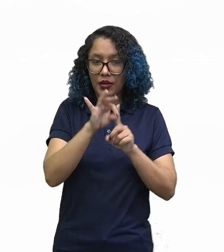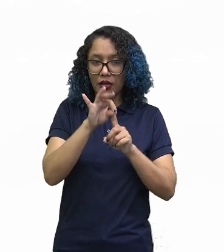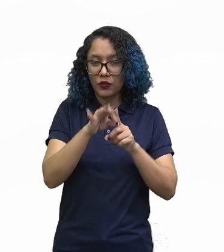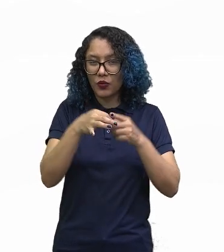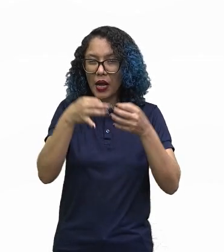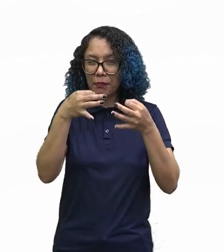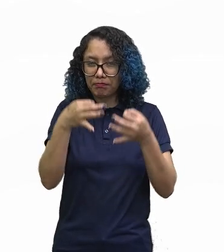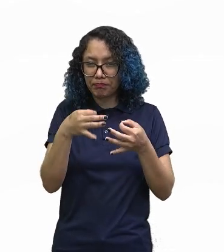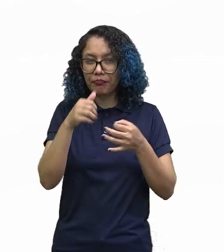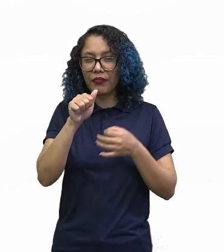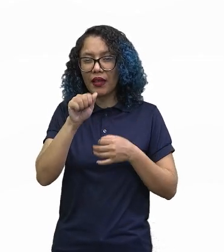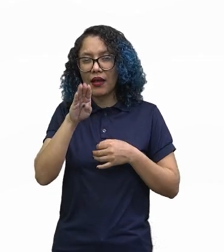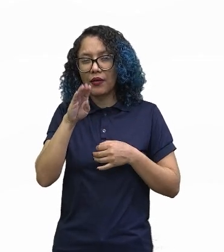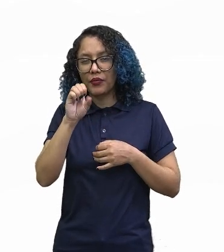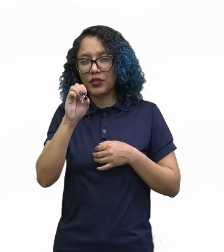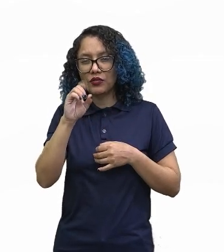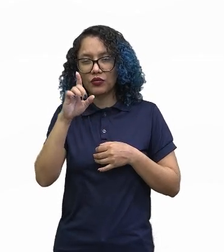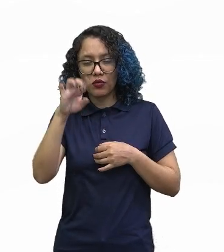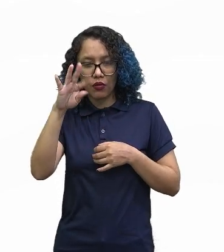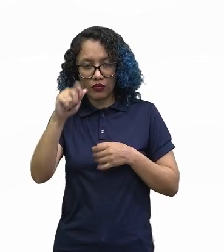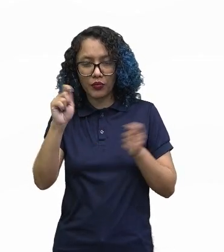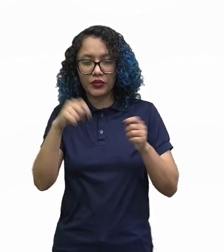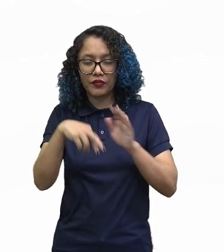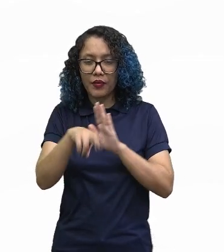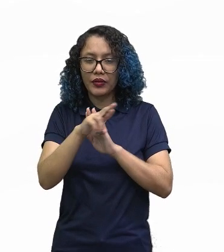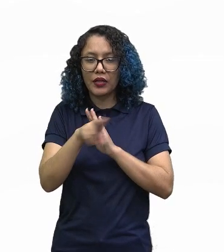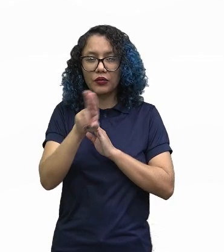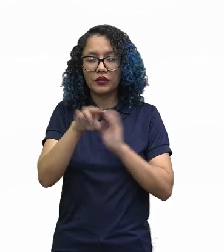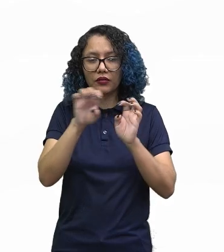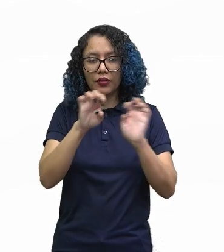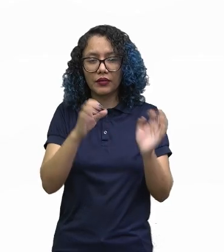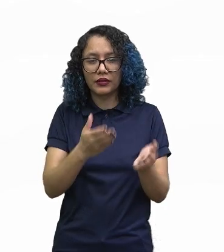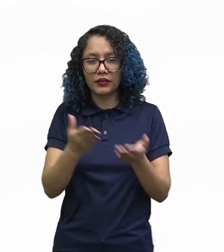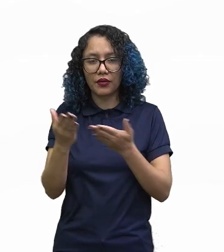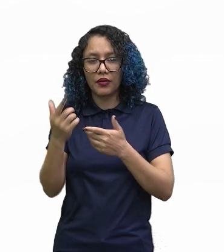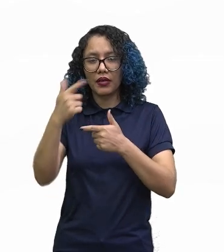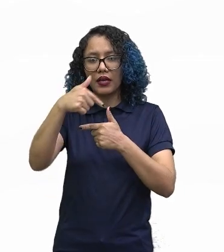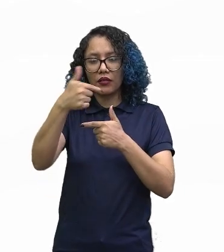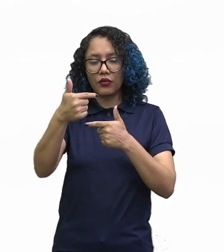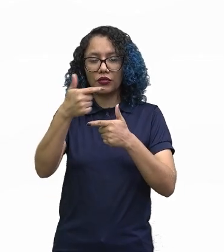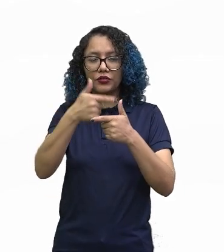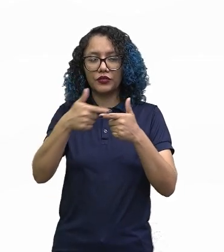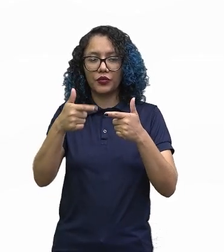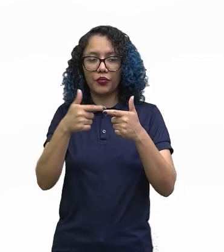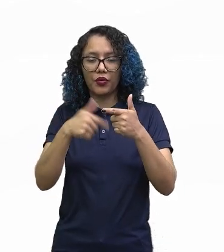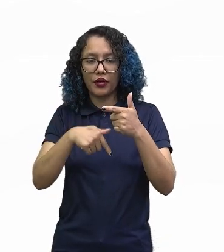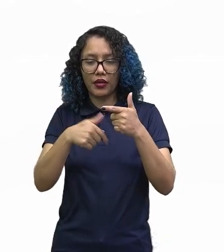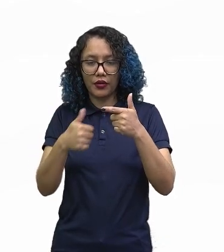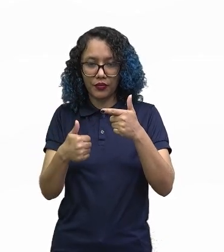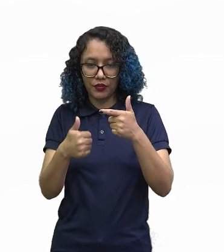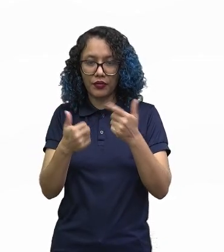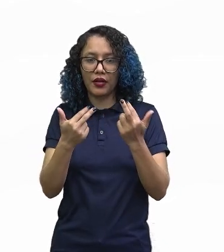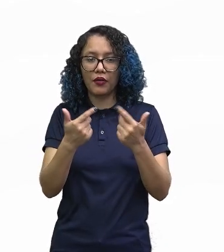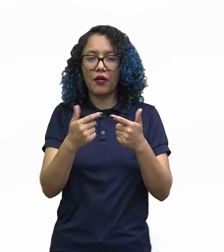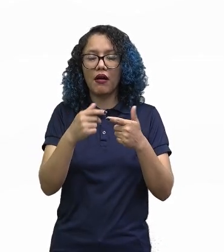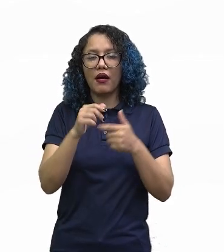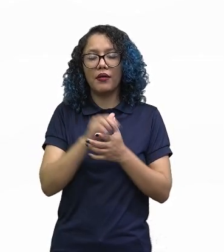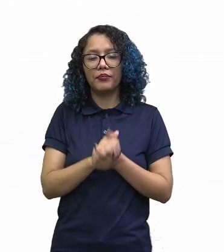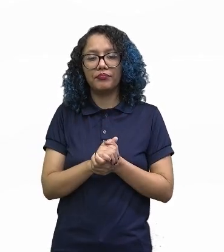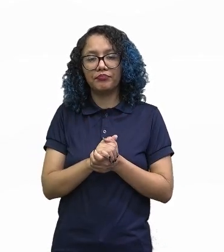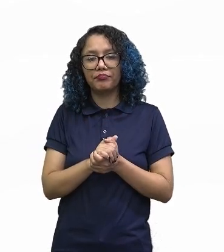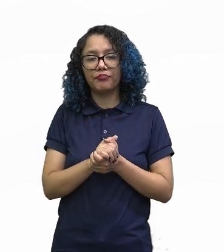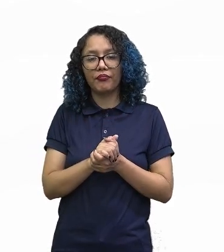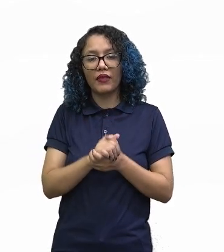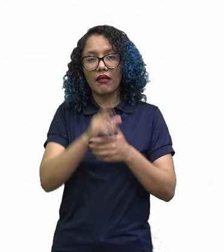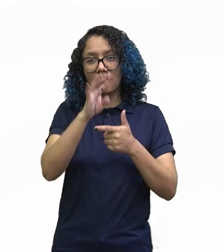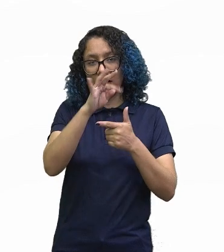pode estabelecer essa expressão, Q2 dividido por Q1 é proporcional às temperaturas da fonte fria, T2,